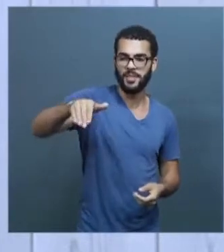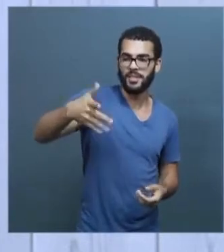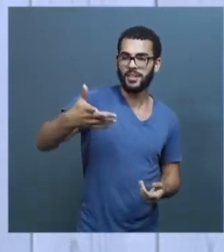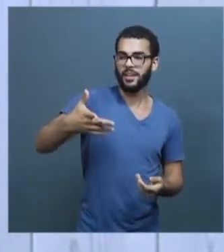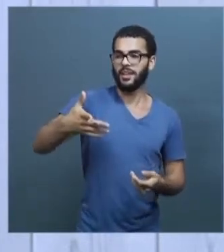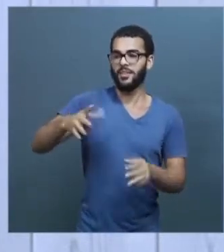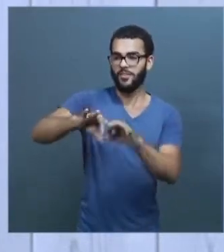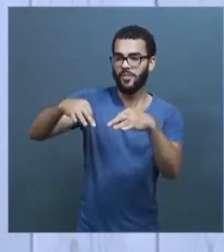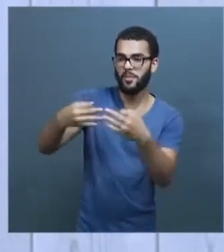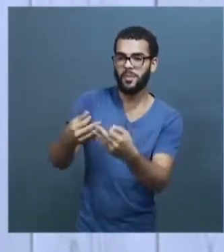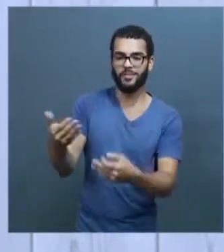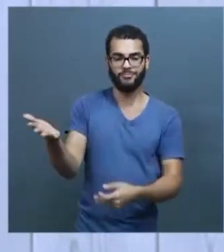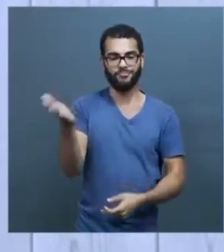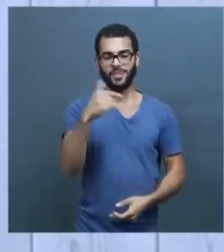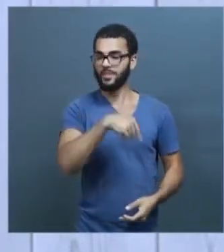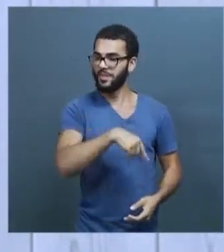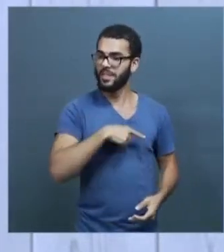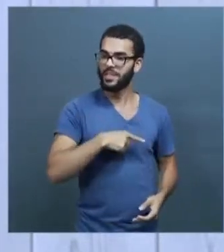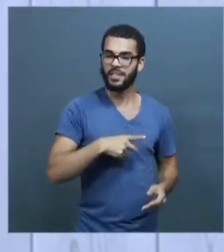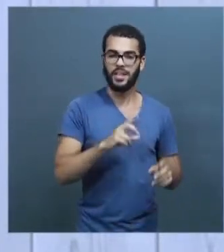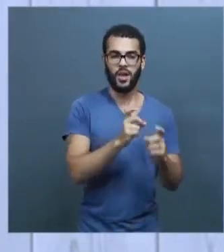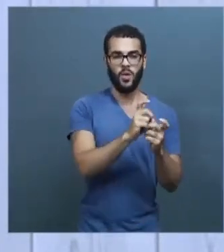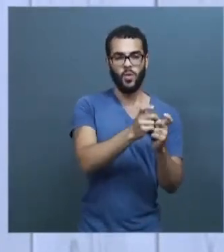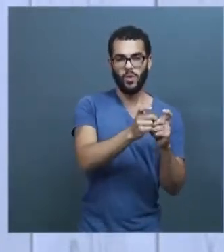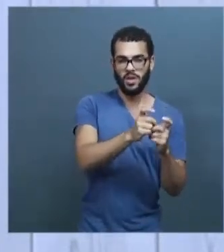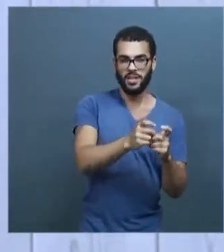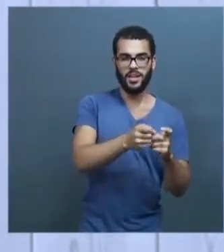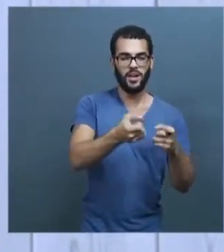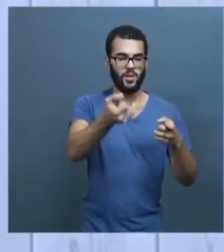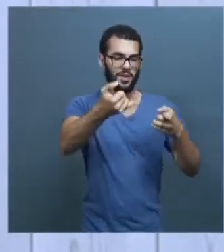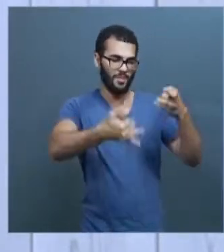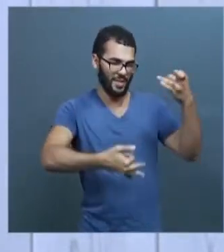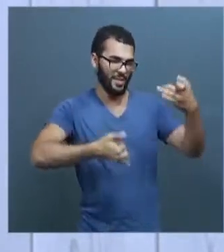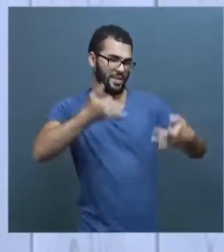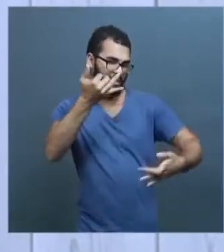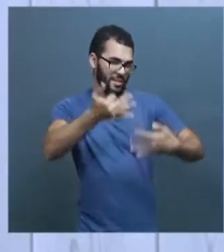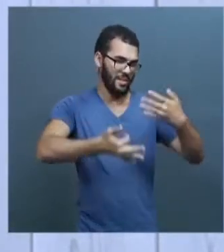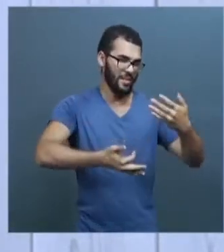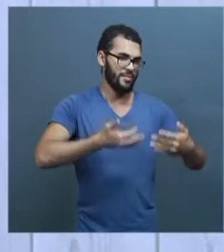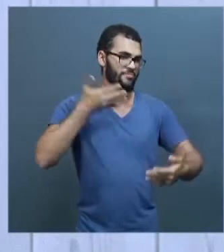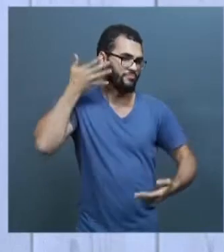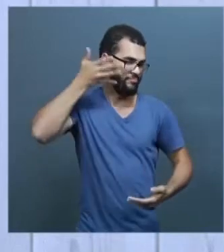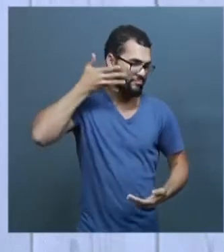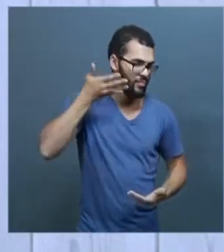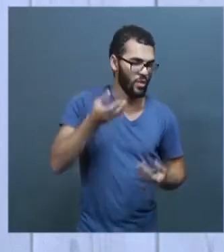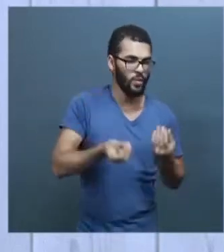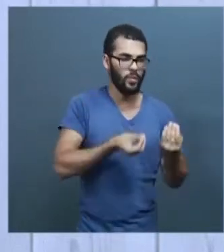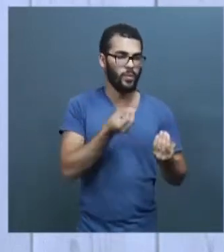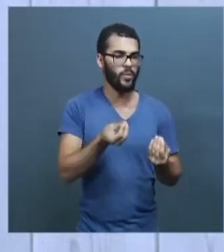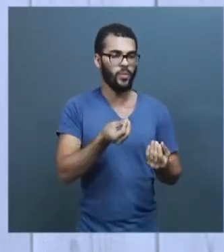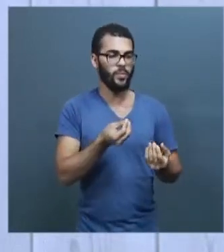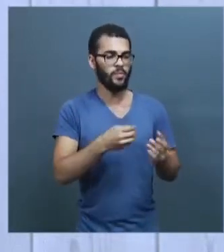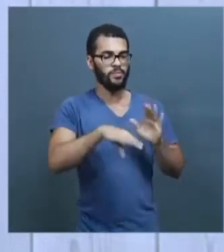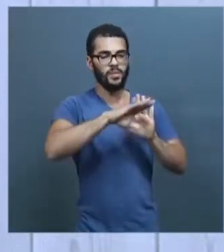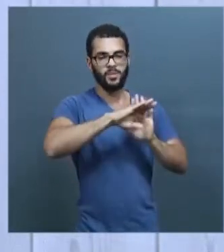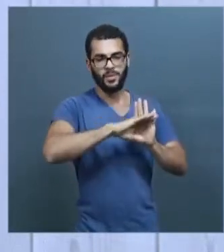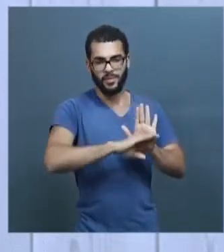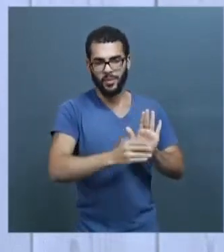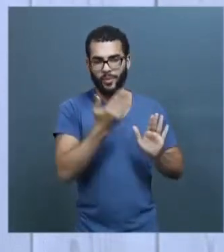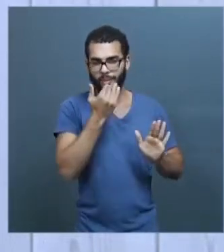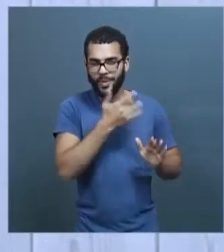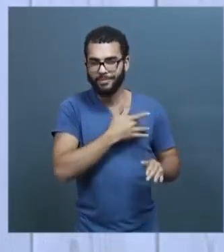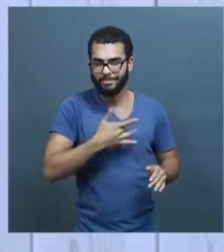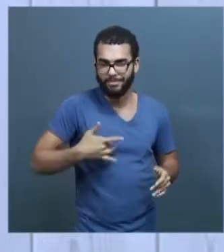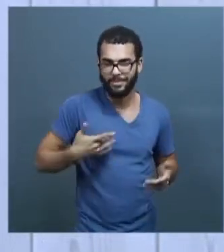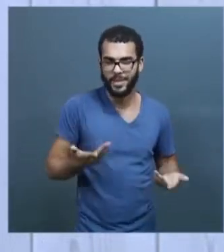para os pais, porque muitos pais também não sabem, né? Então, eu acho que esse novo decreto, eu acho que é super avanço, né, de incluir as